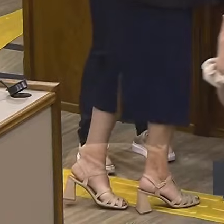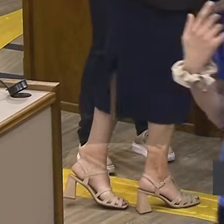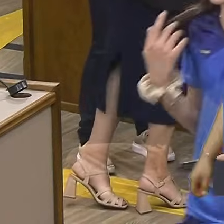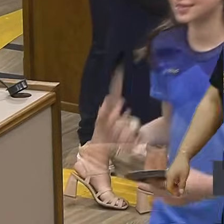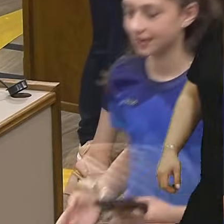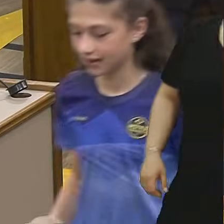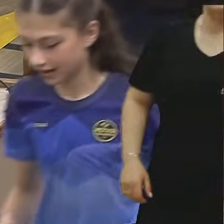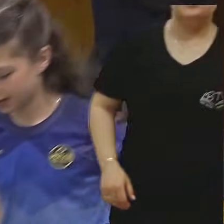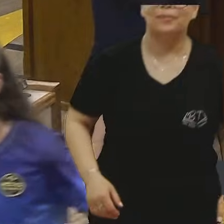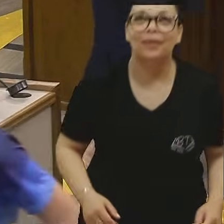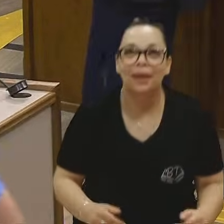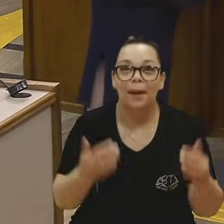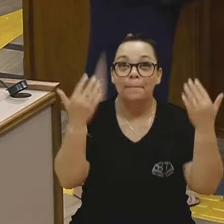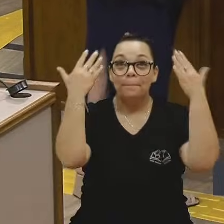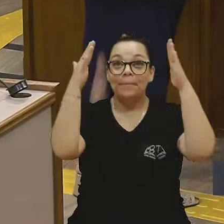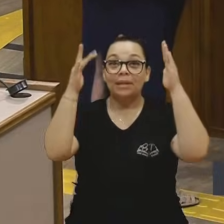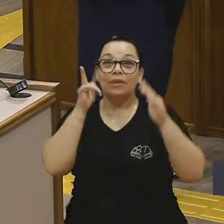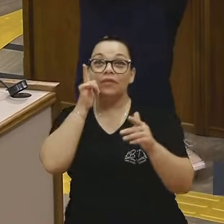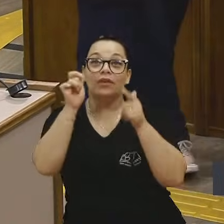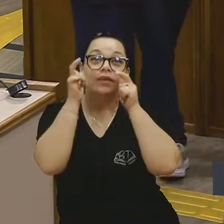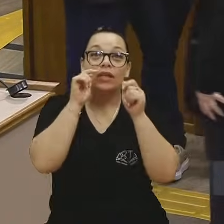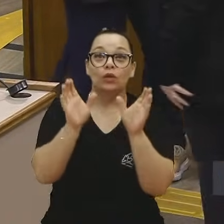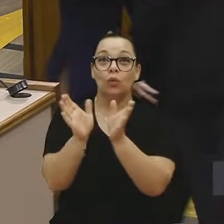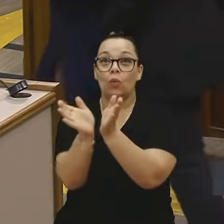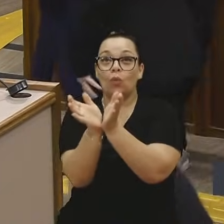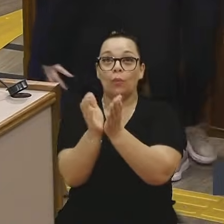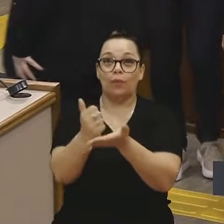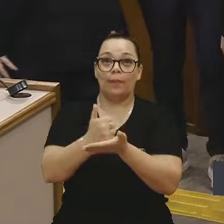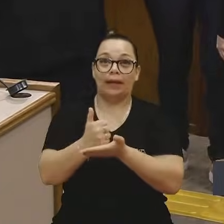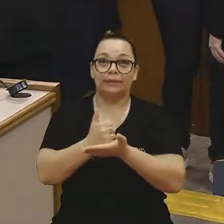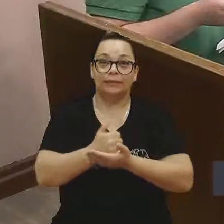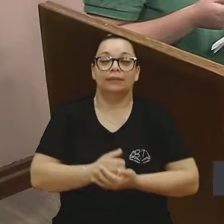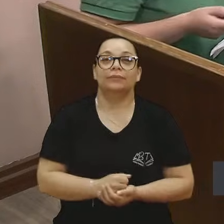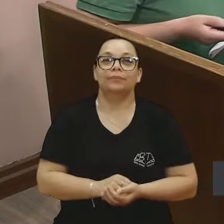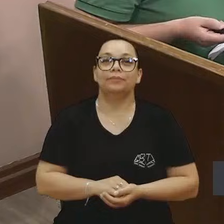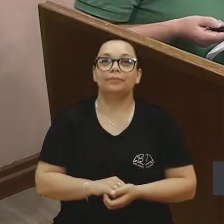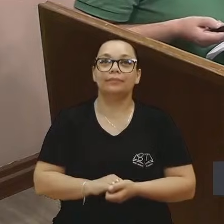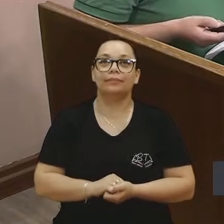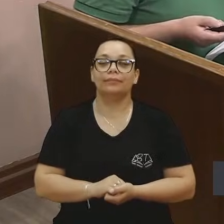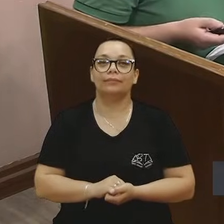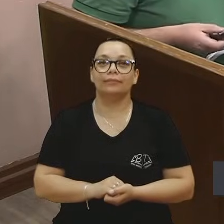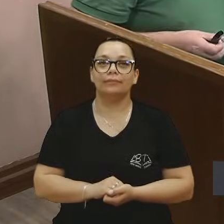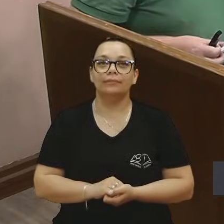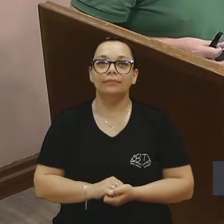Parabéns, então, os vencedores da categoria de base.